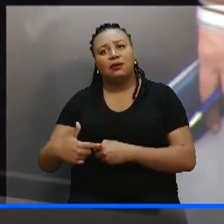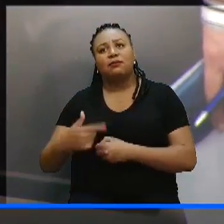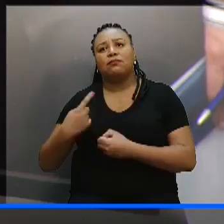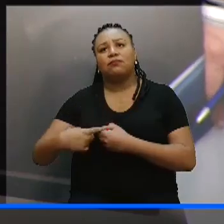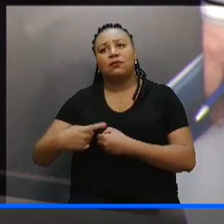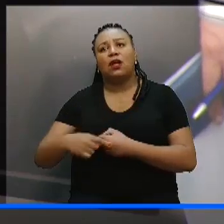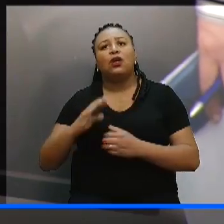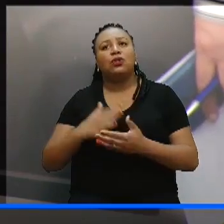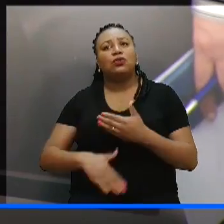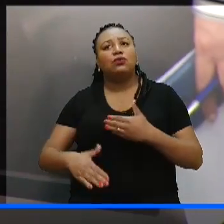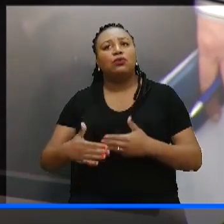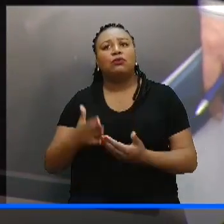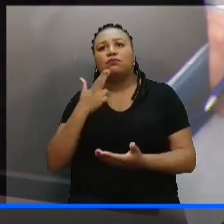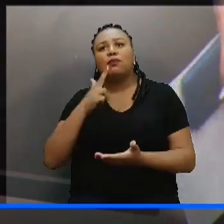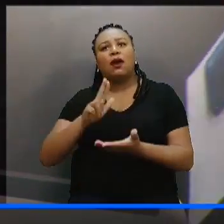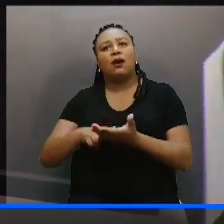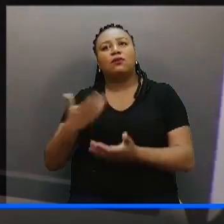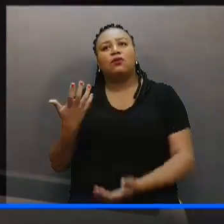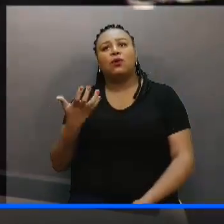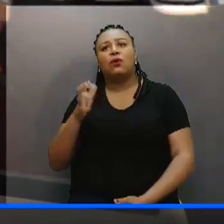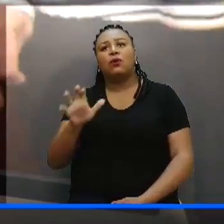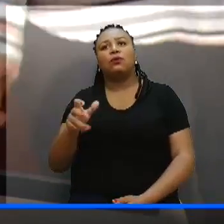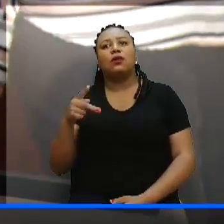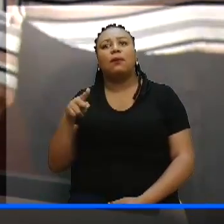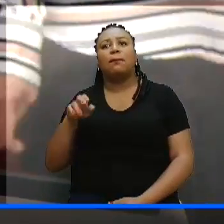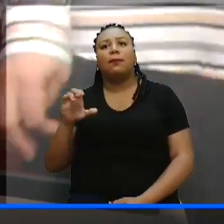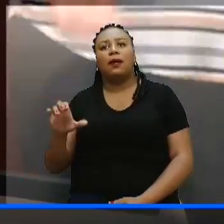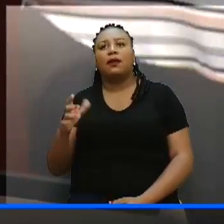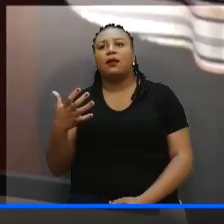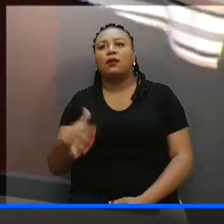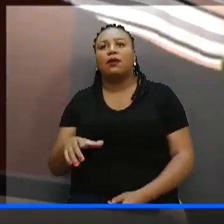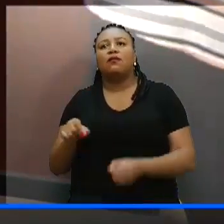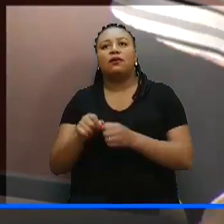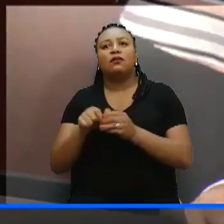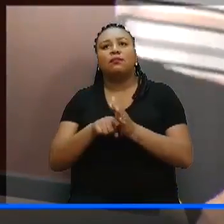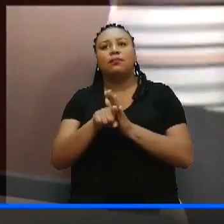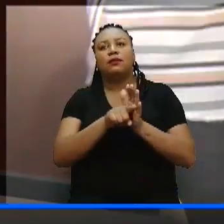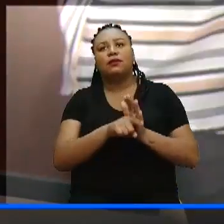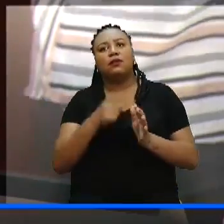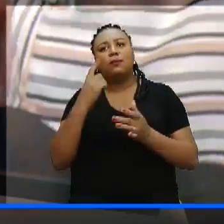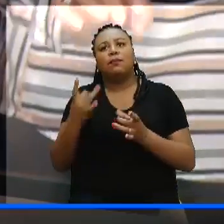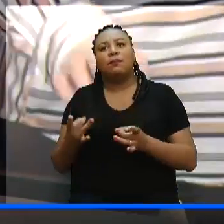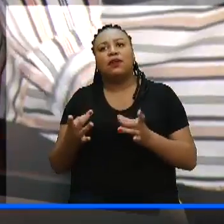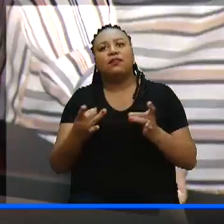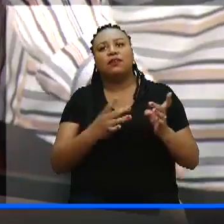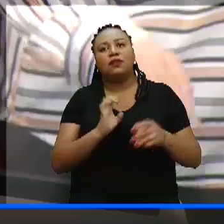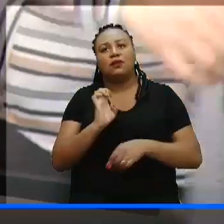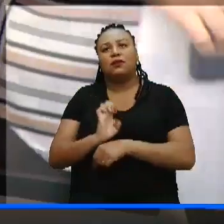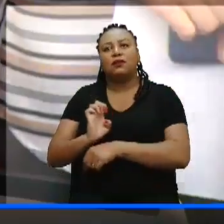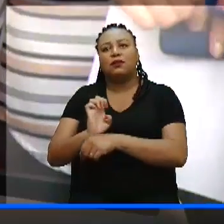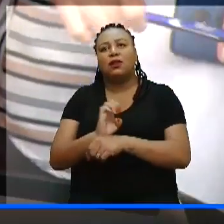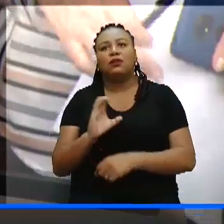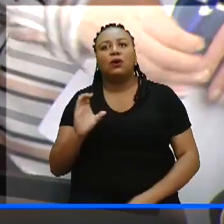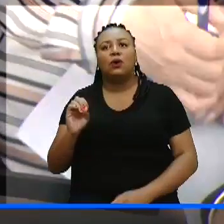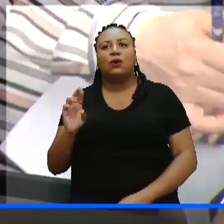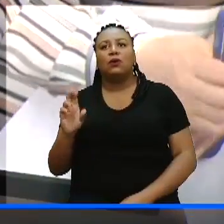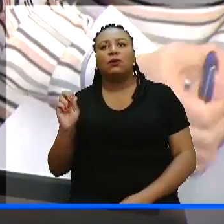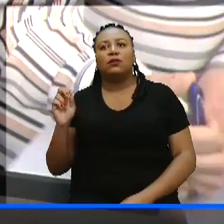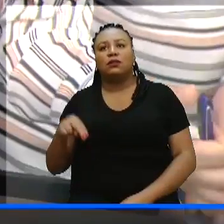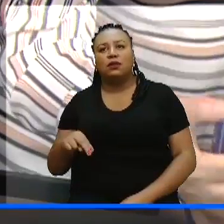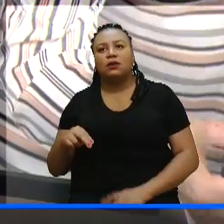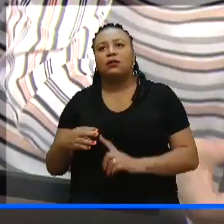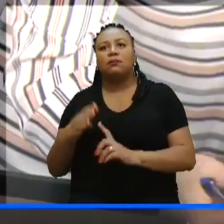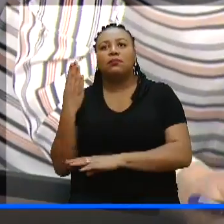282 mil e 19 que dispensa a consulta plebiscitária para venda das estatais corsan procergs e